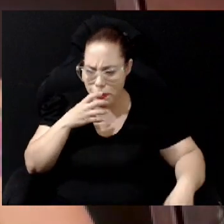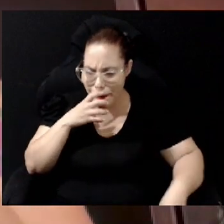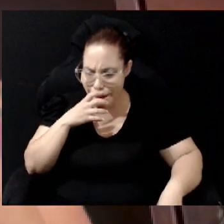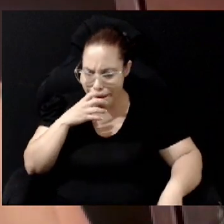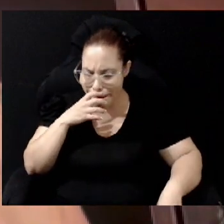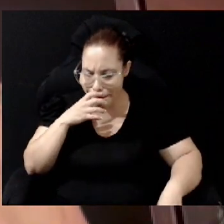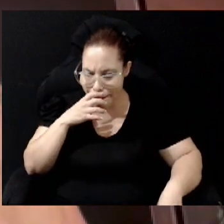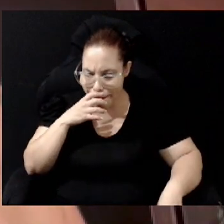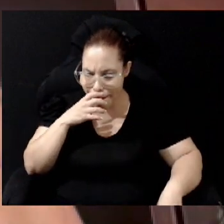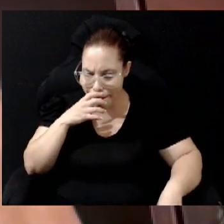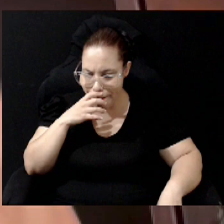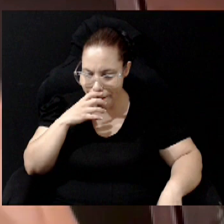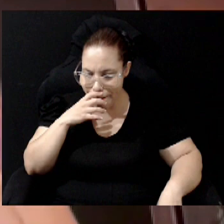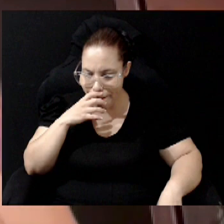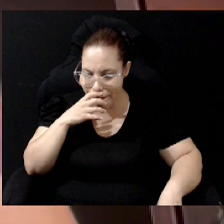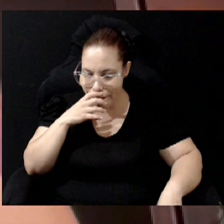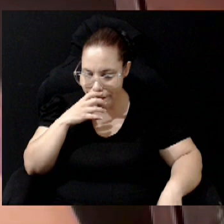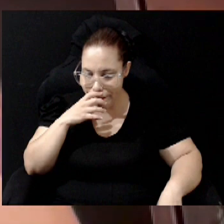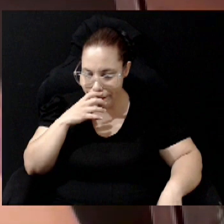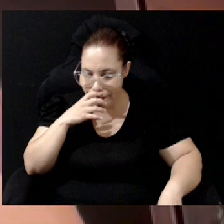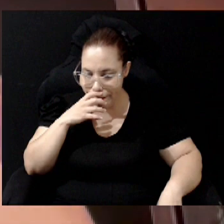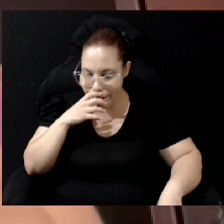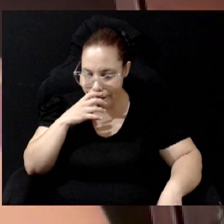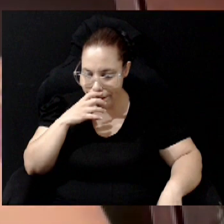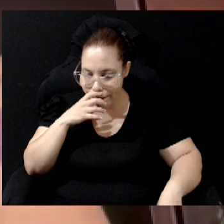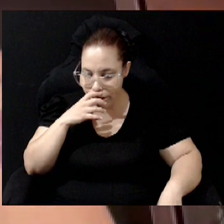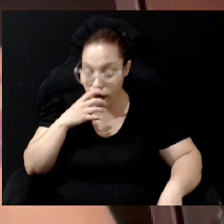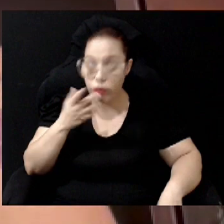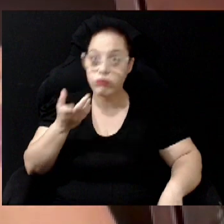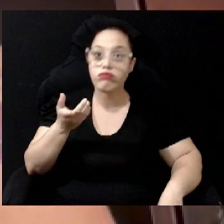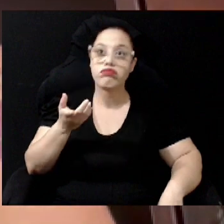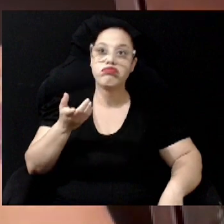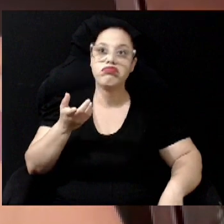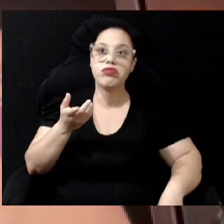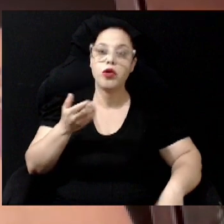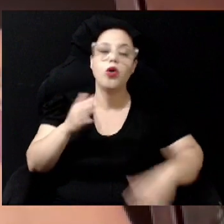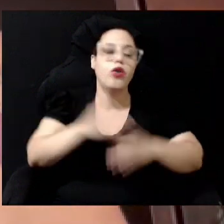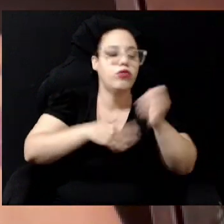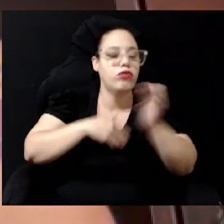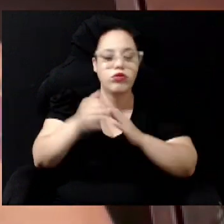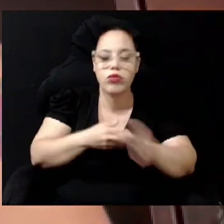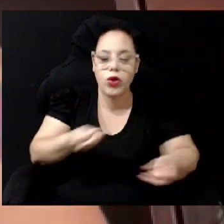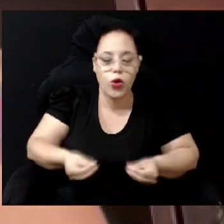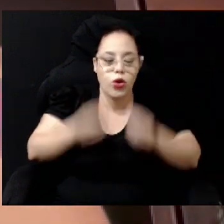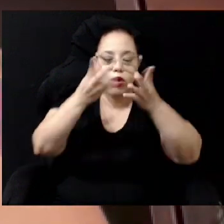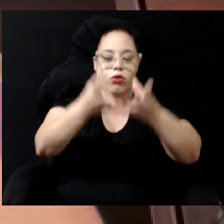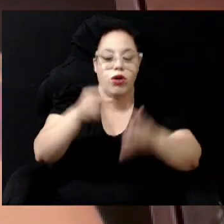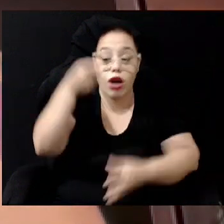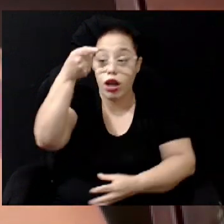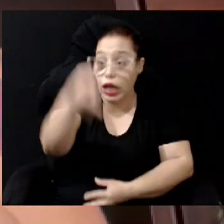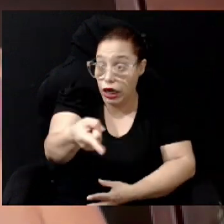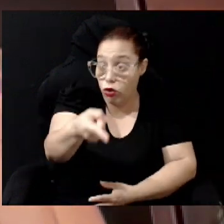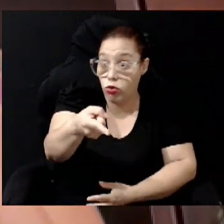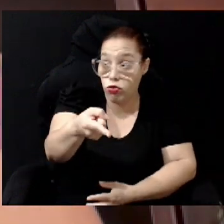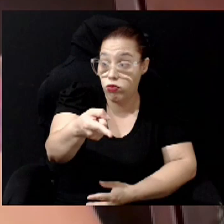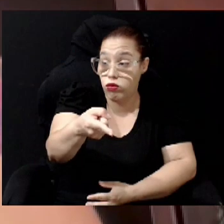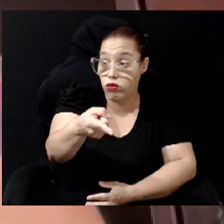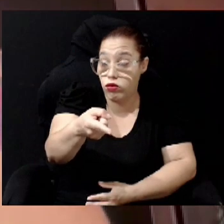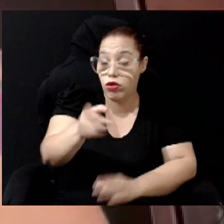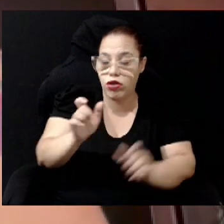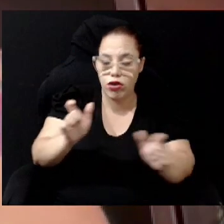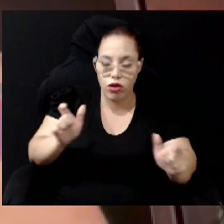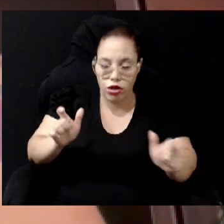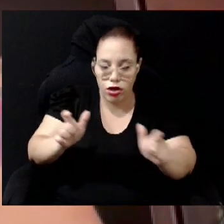mas quando a gente passa a atuar para que aquilo seja